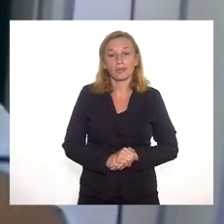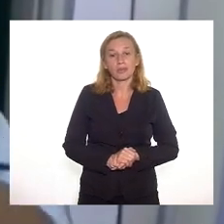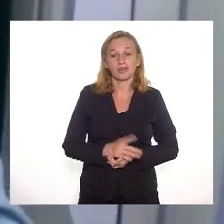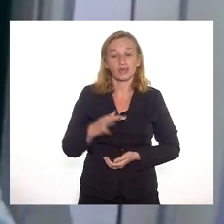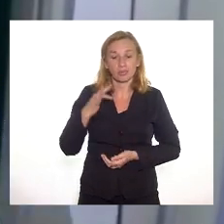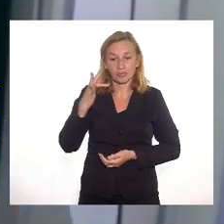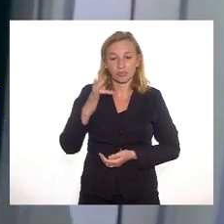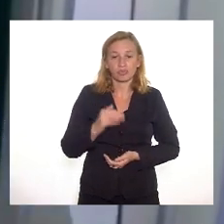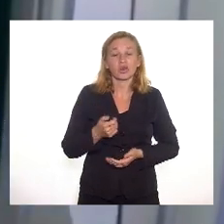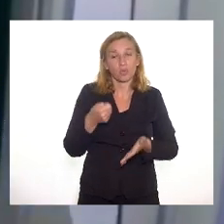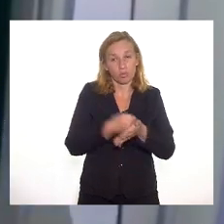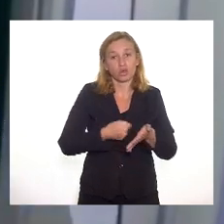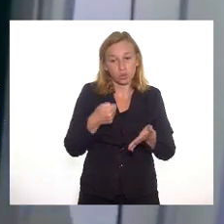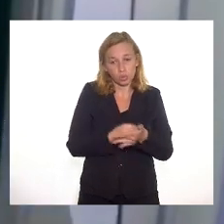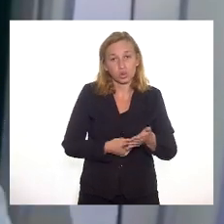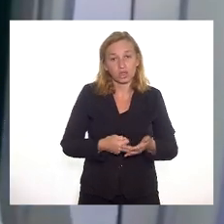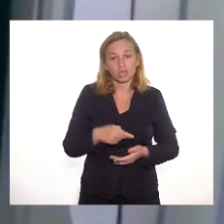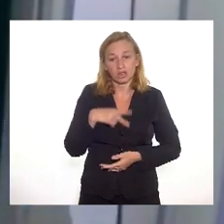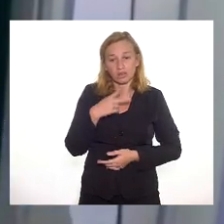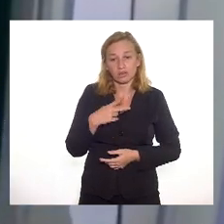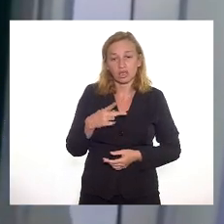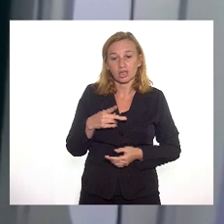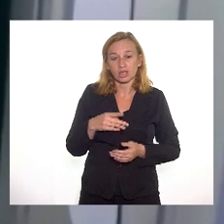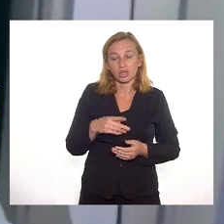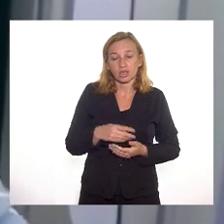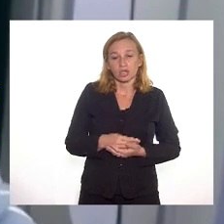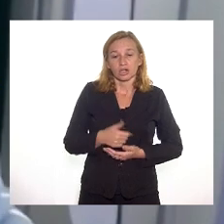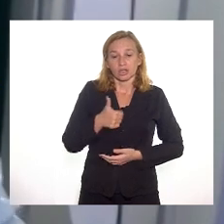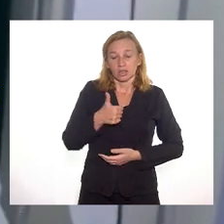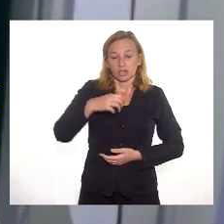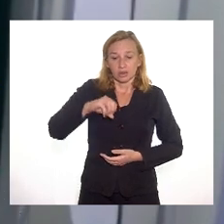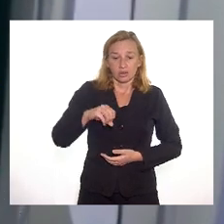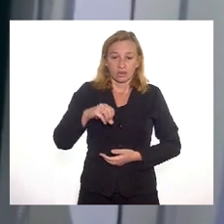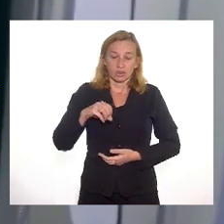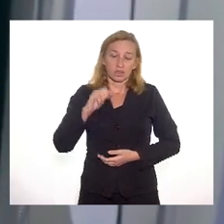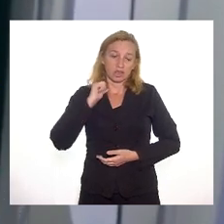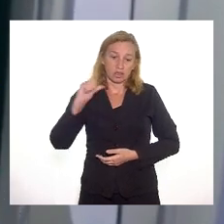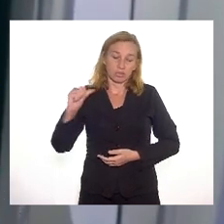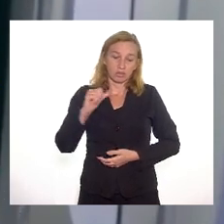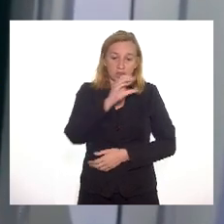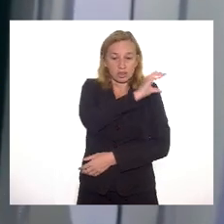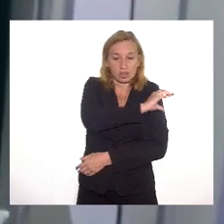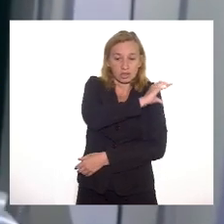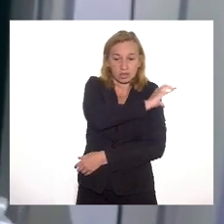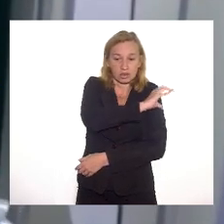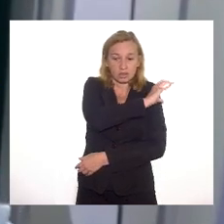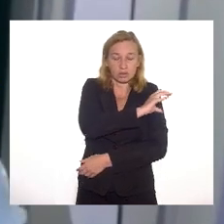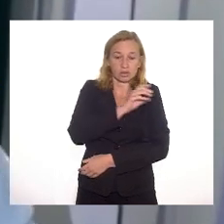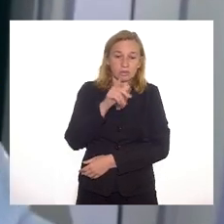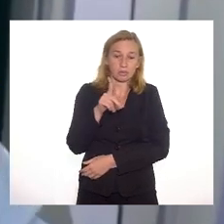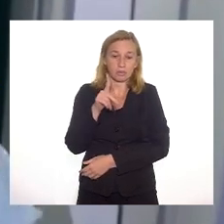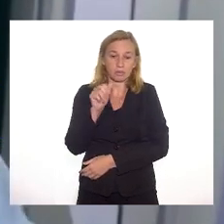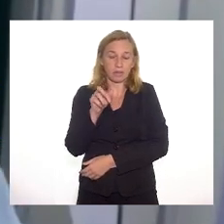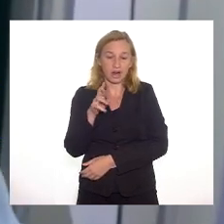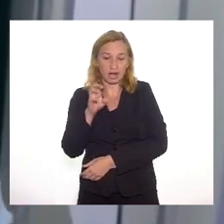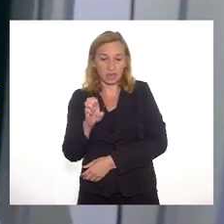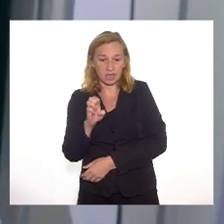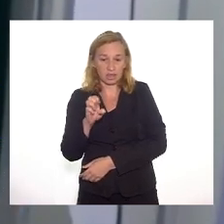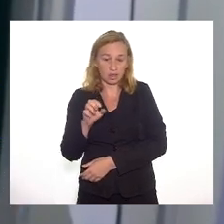brevemente, tanto a luta que se trava desde o dia 19 de abril em Campos do Goitacazes, no Parque Aeroporto, que